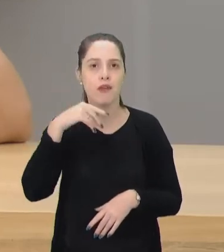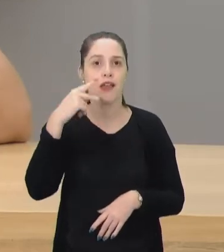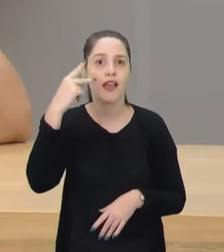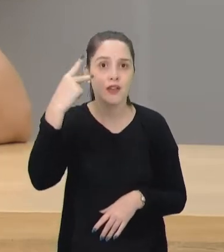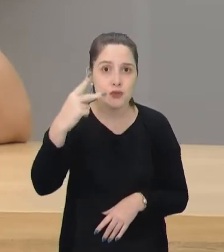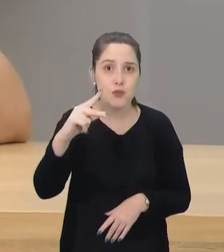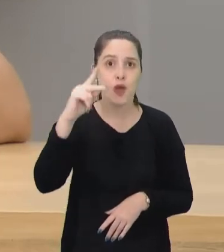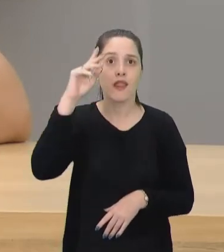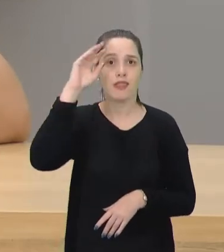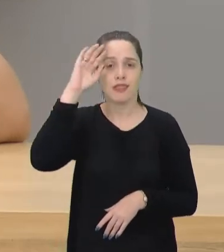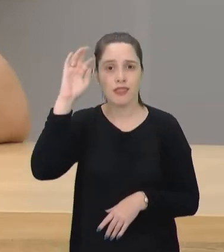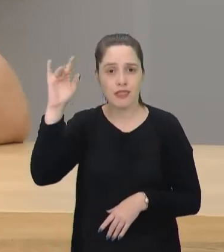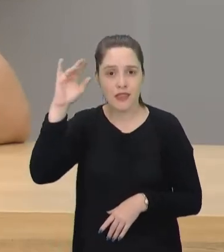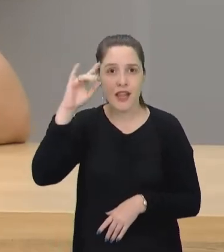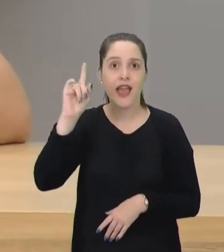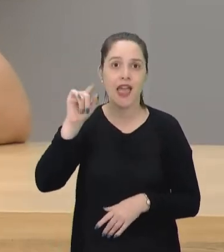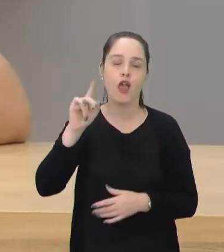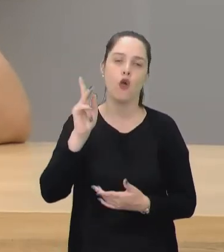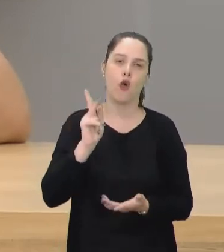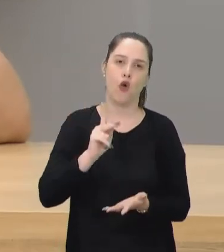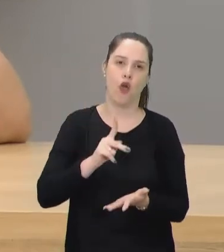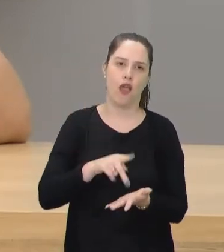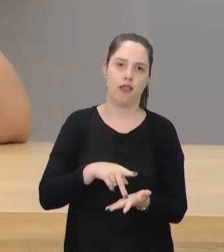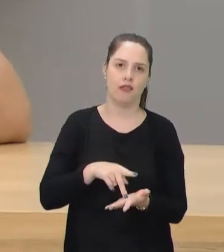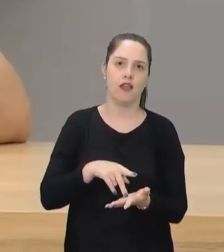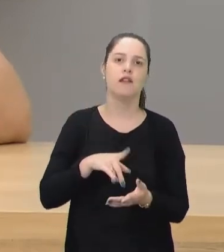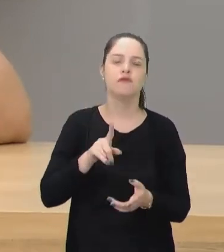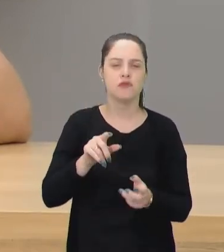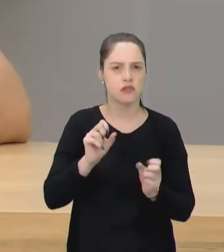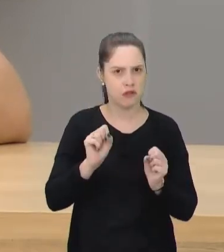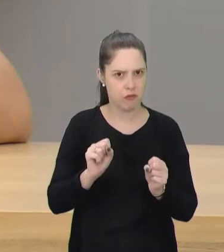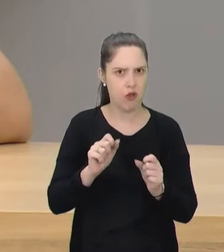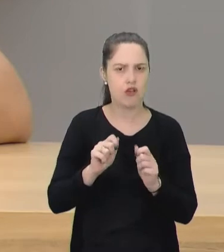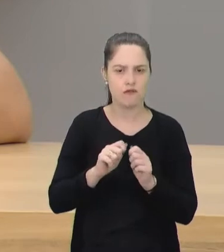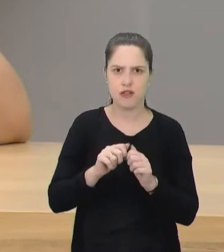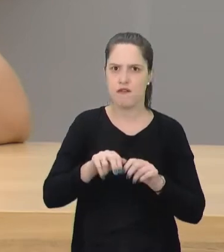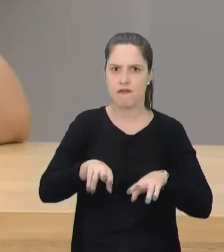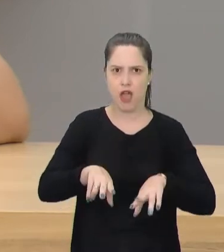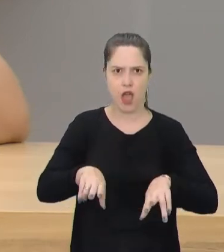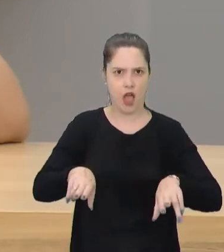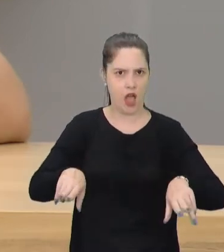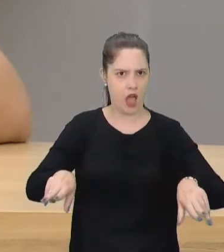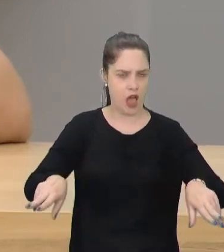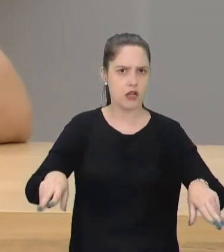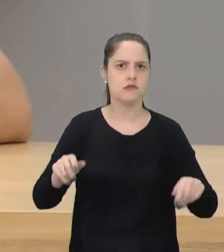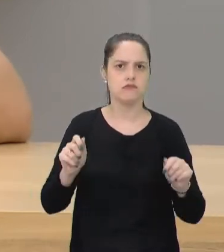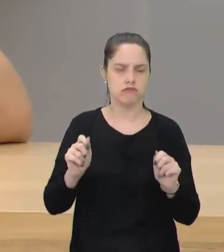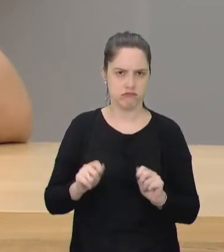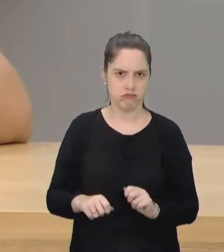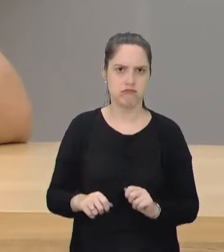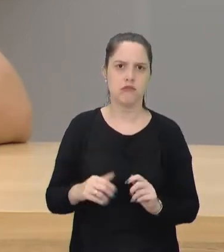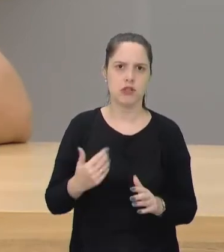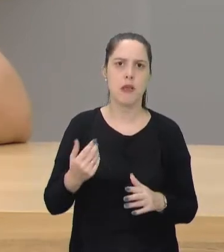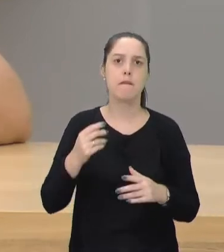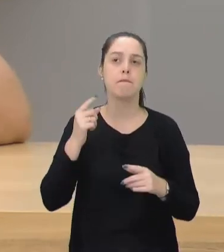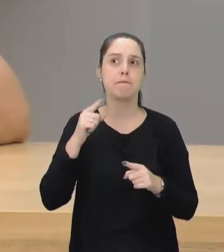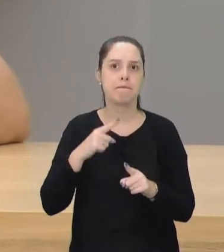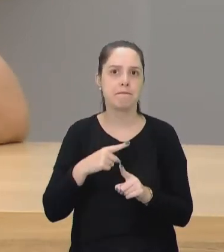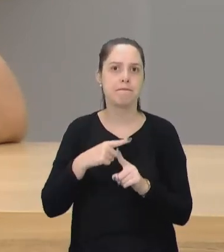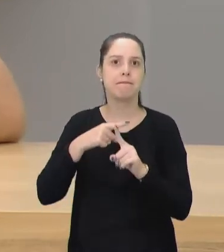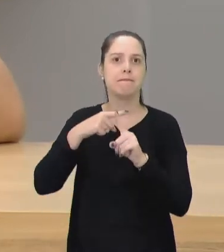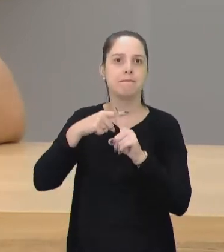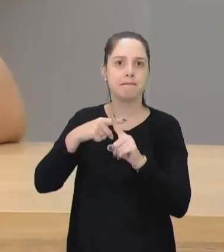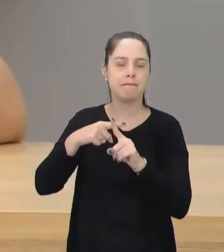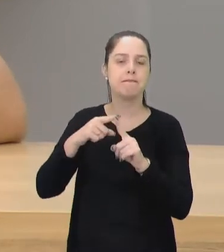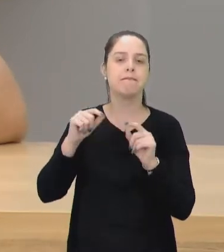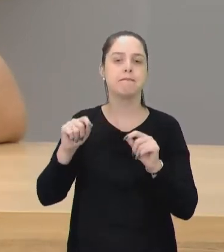sua hipótese, ela está correta. E você pode fazer isso de várias maneiras. Você pode fazer de forma coletiva, você pode